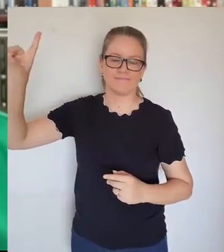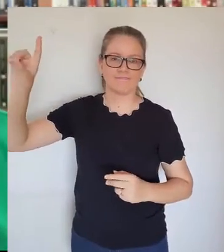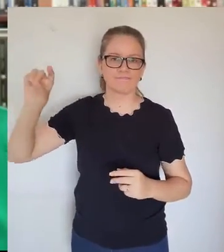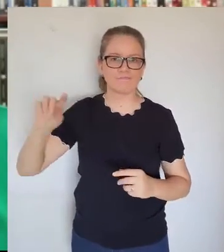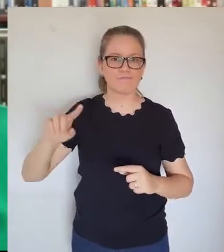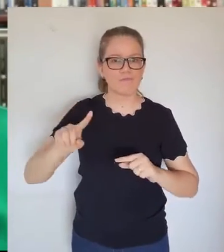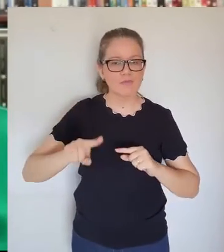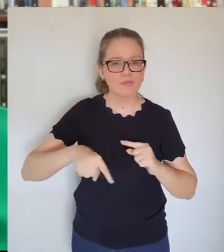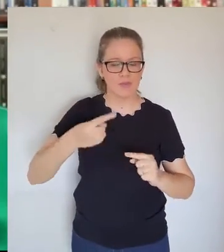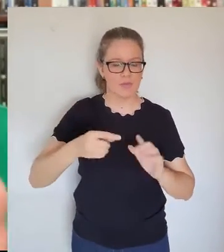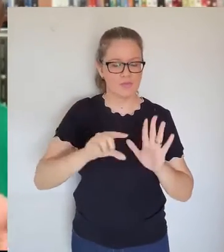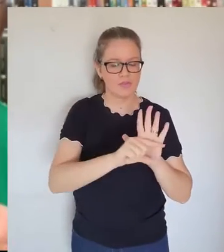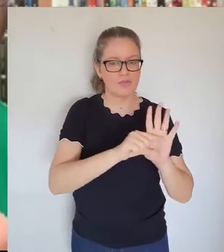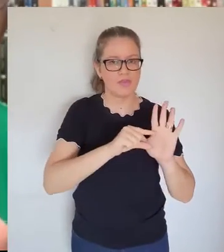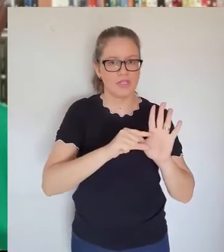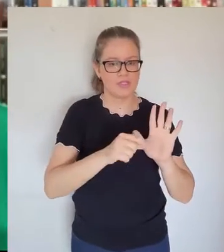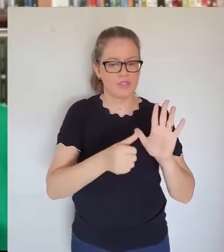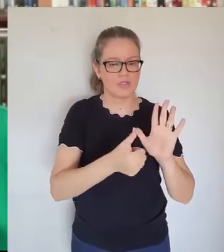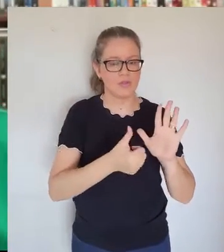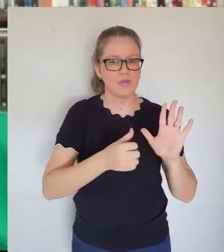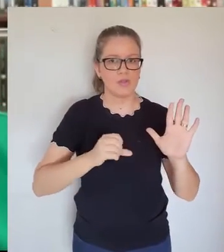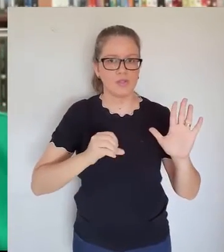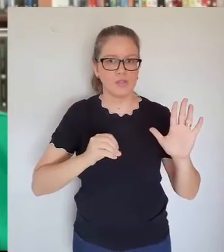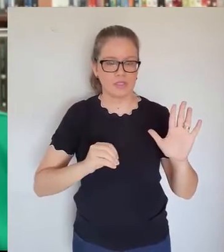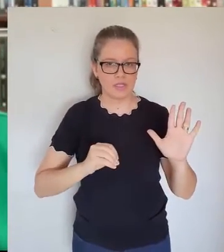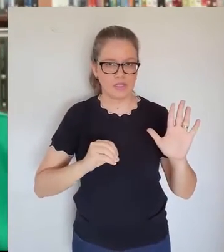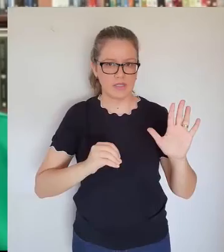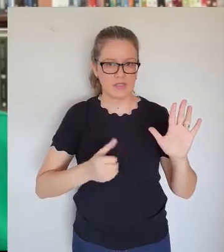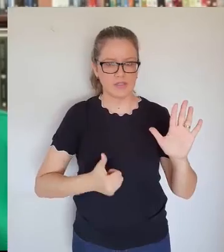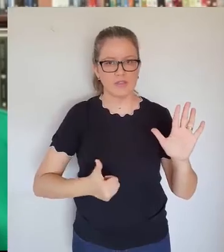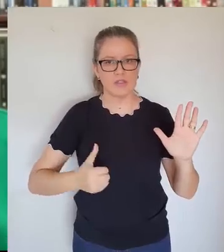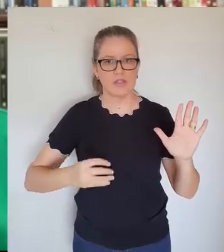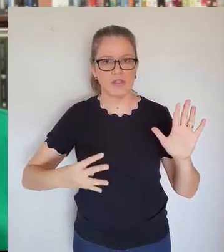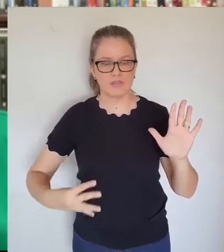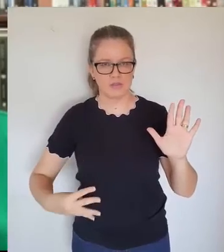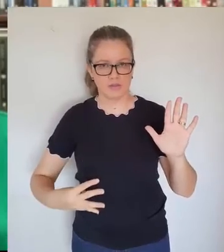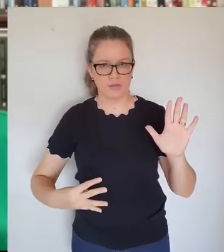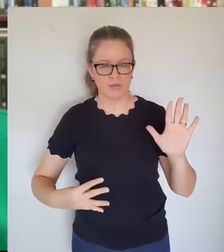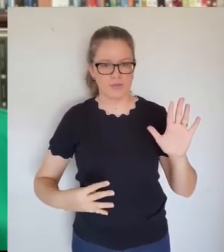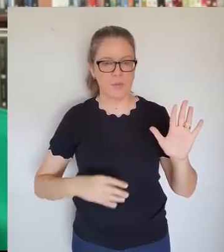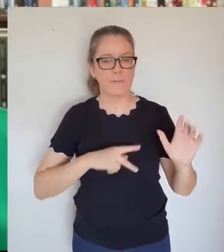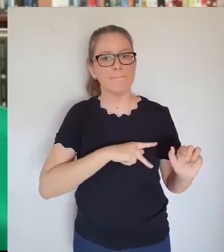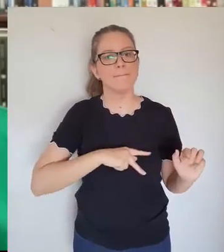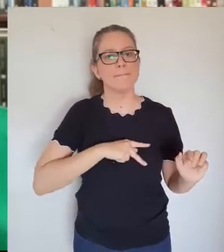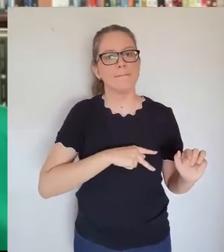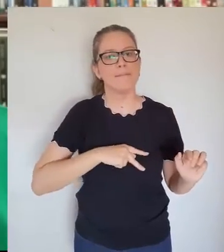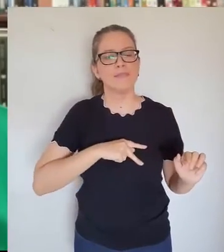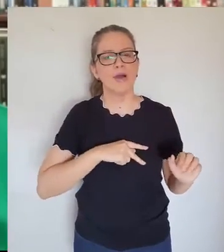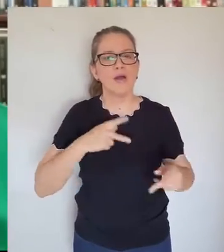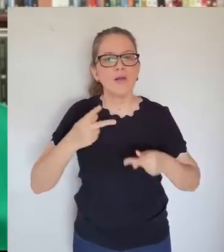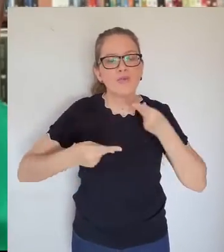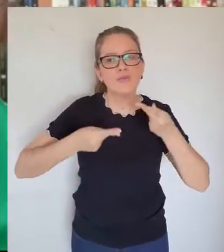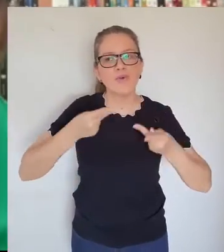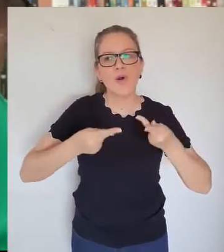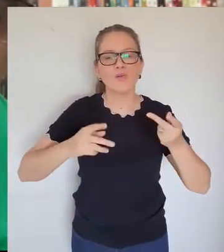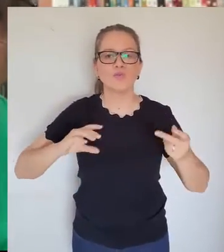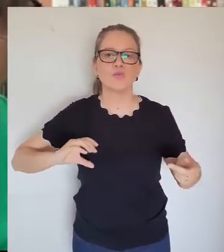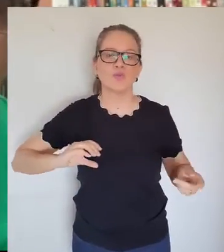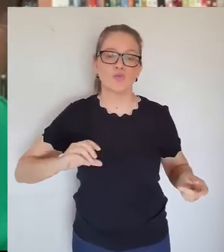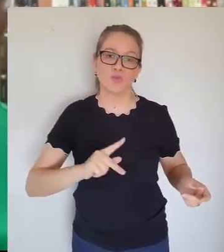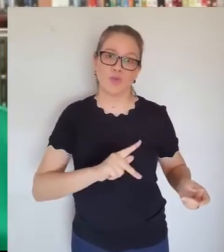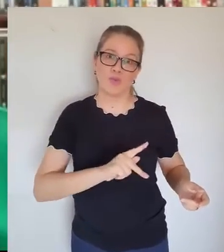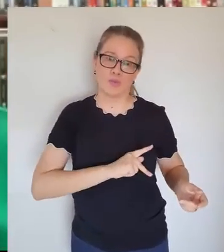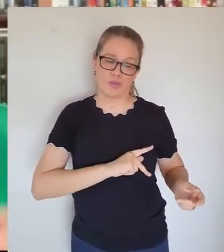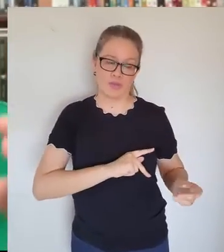maravilhosa. Depois, no versículo 10 até o versículo 14, o apóstolo Paulo fala dos seus